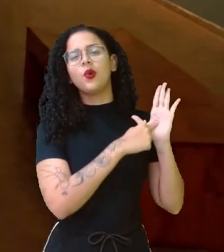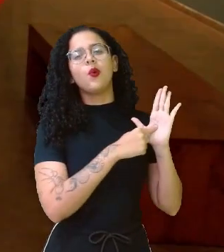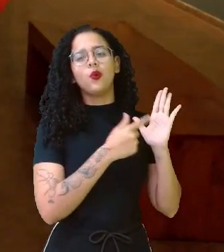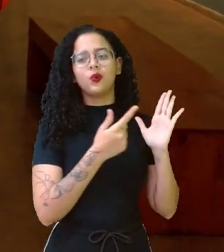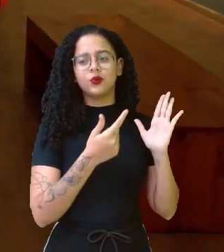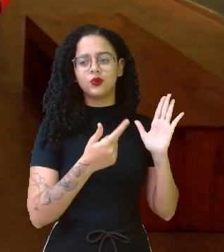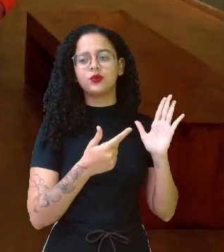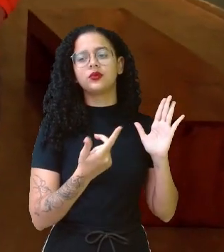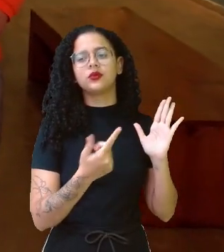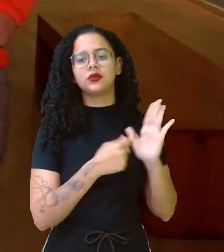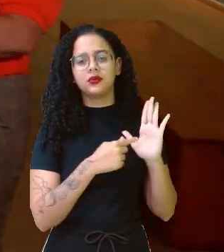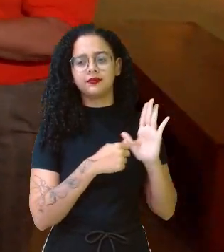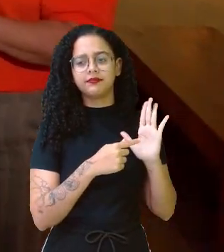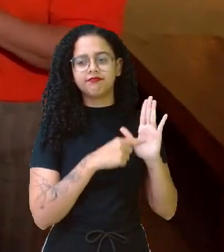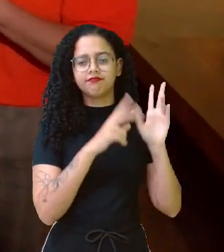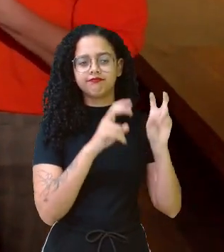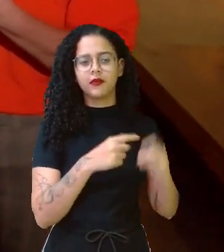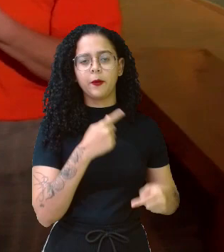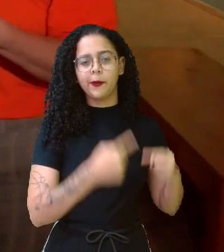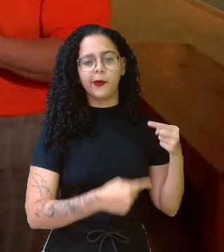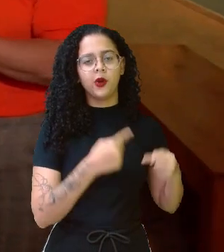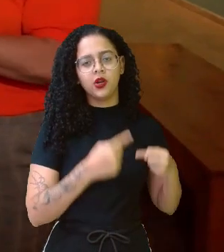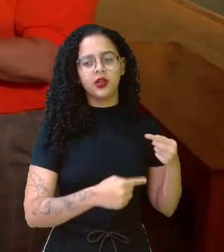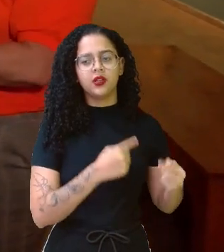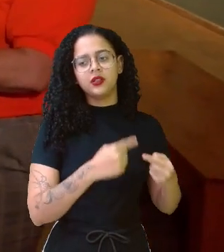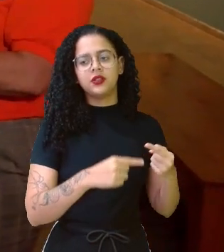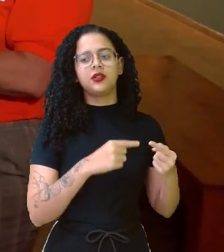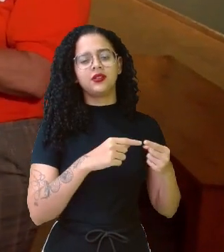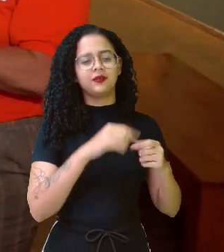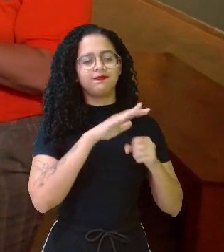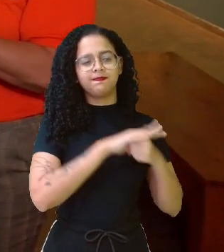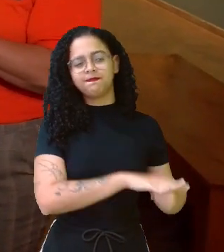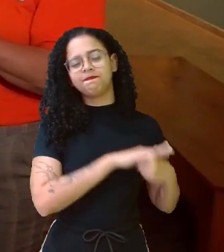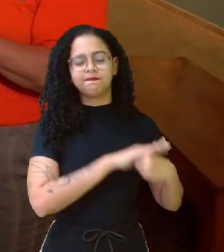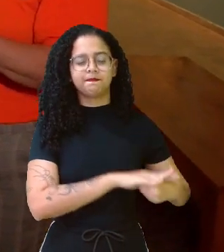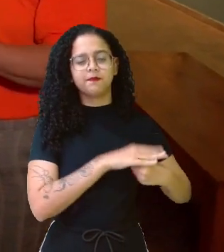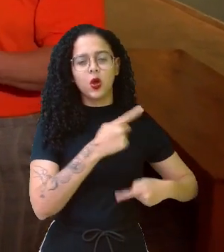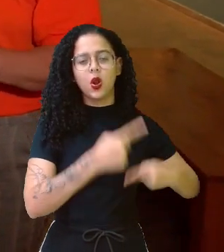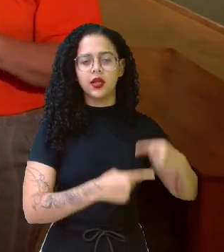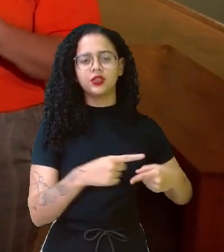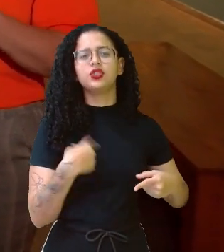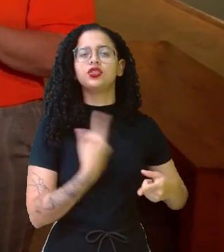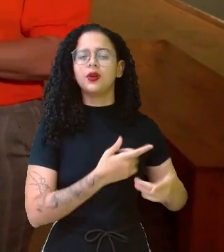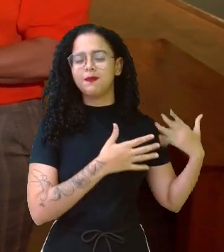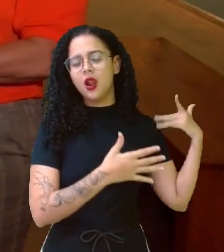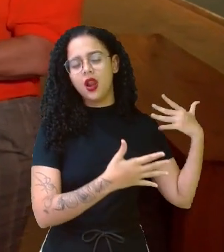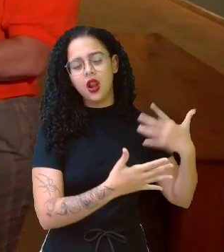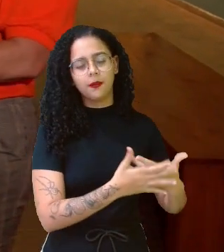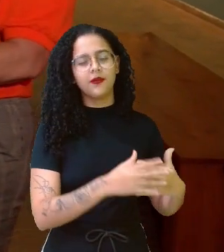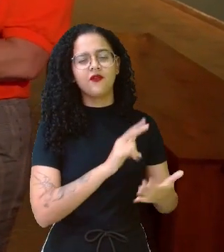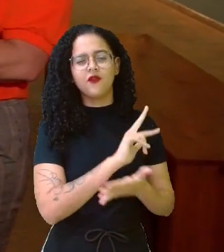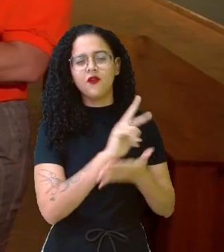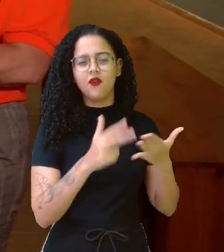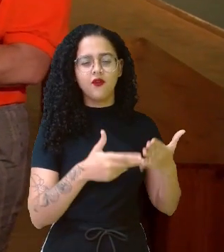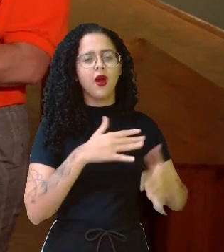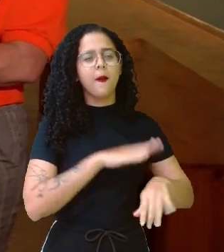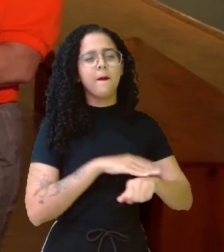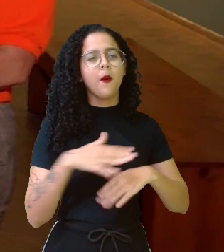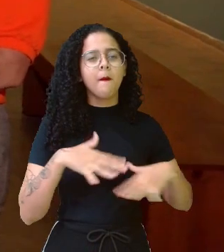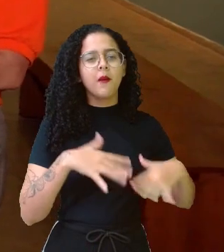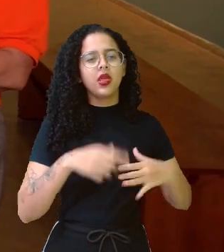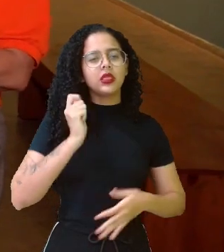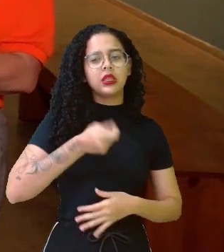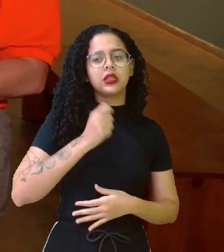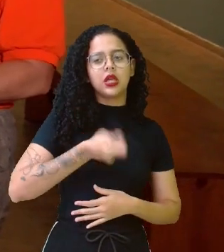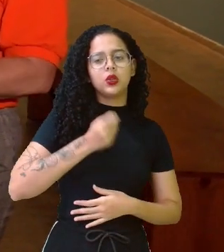claro, das questões isso. políticas, Perfeito. né, da repressão política, Perfeito. que a gente já passou por vários momentos de ditadura nesse país, né?